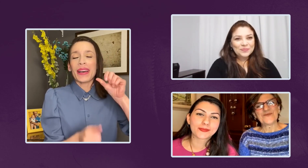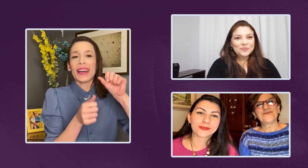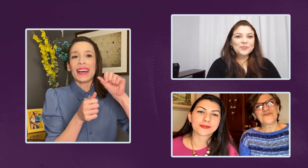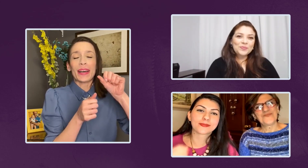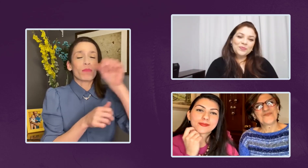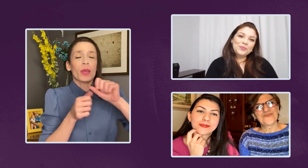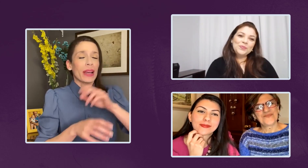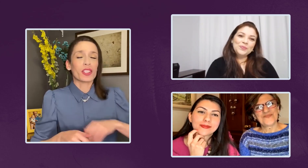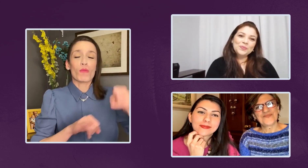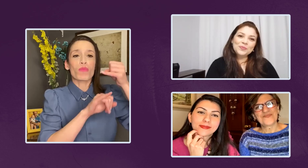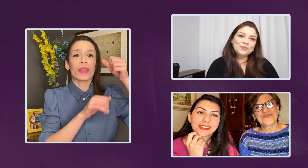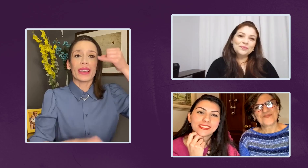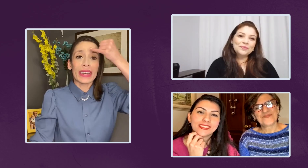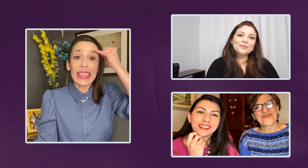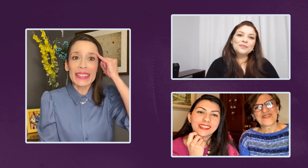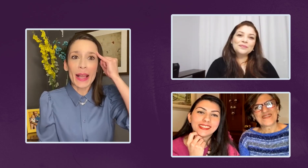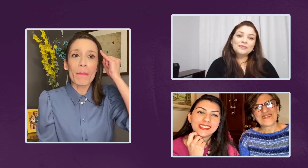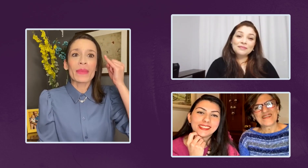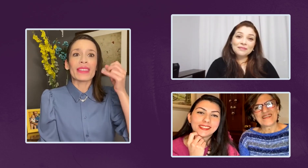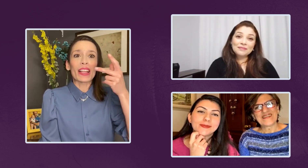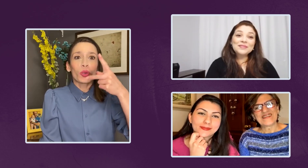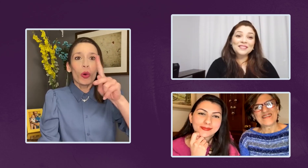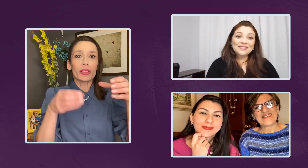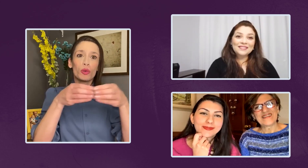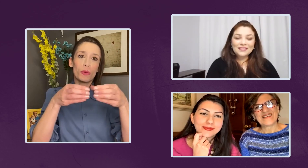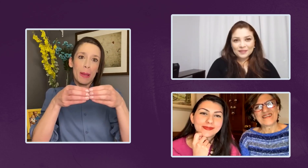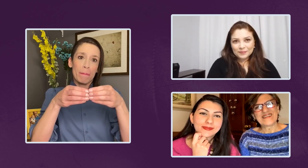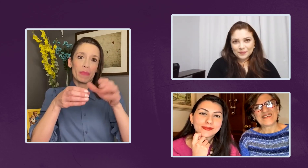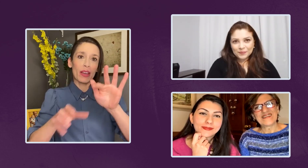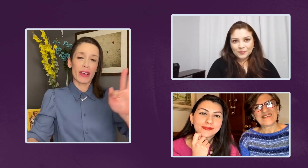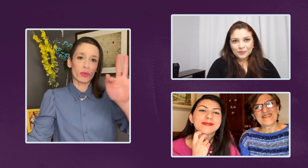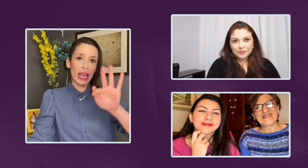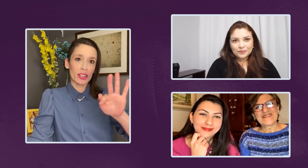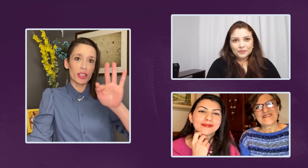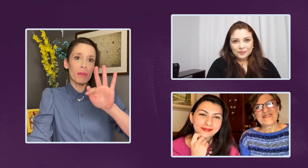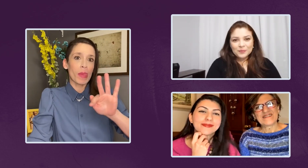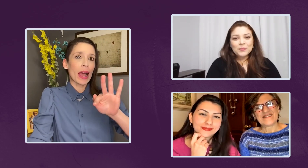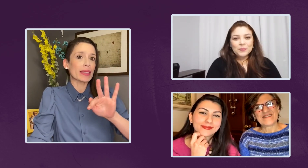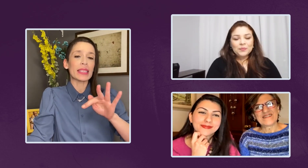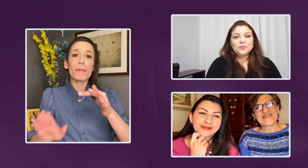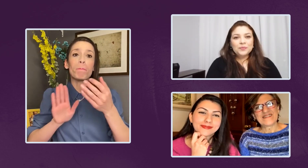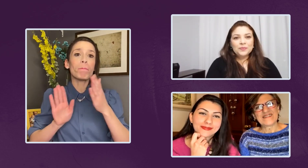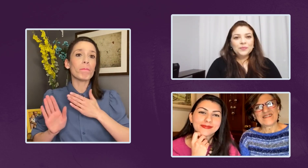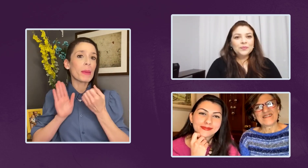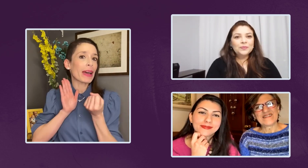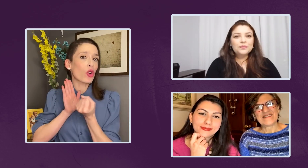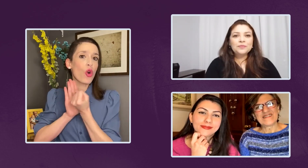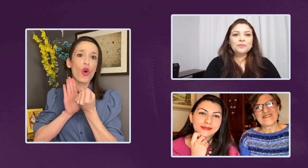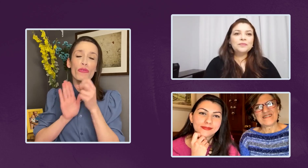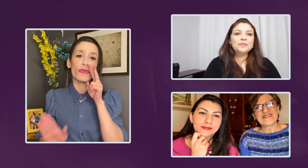lembro, Paty não, Isa, da tua turma da faculdade. Assim,